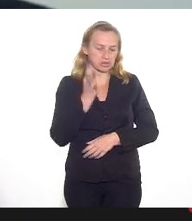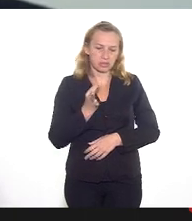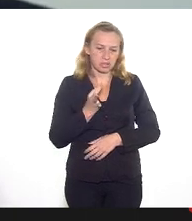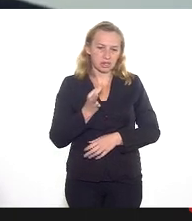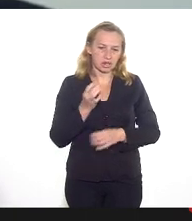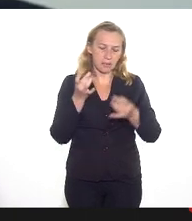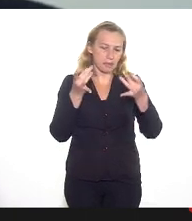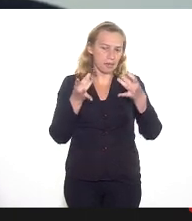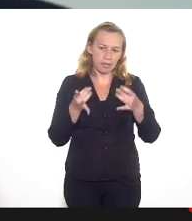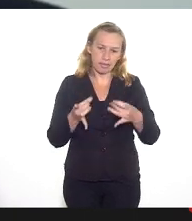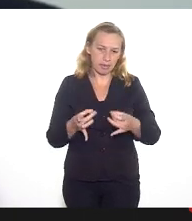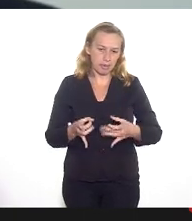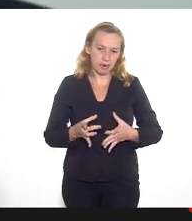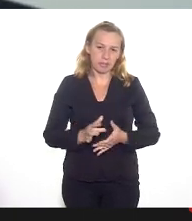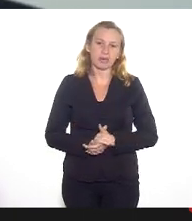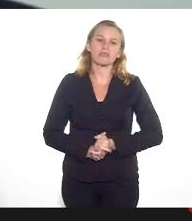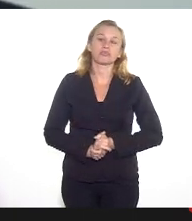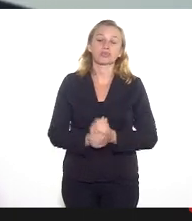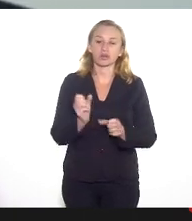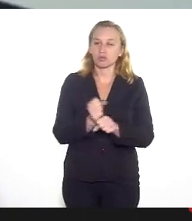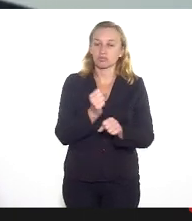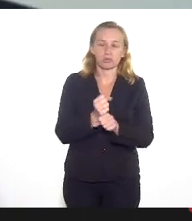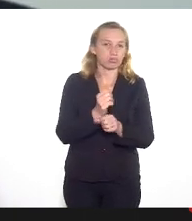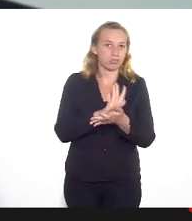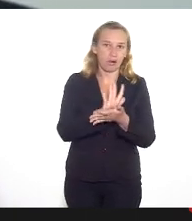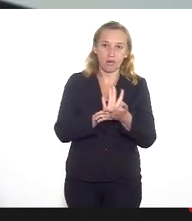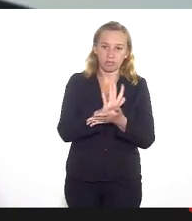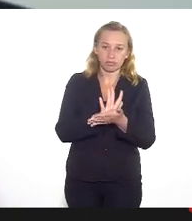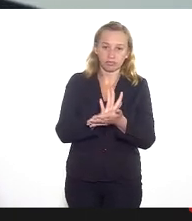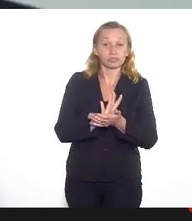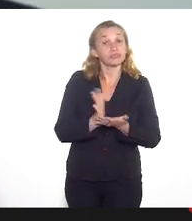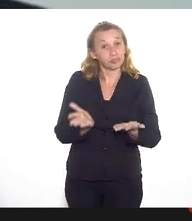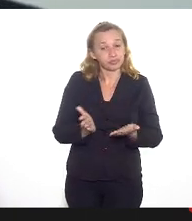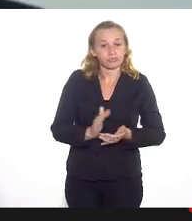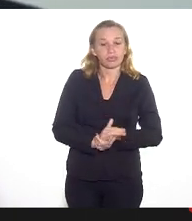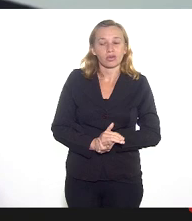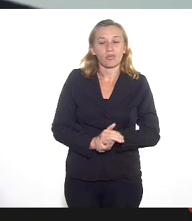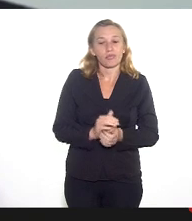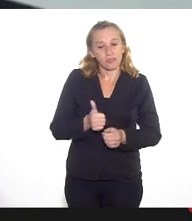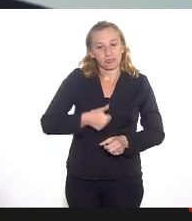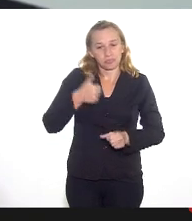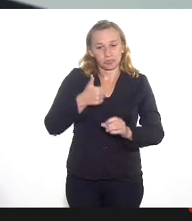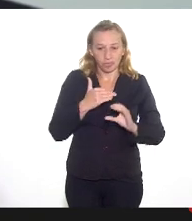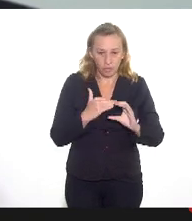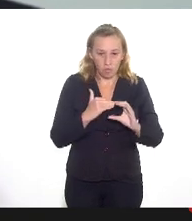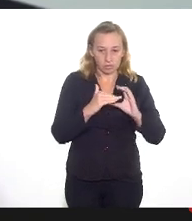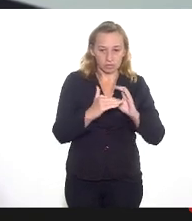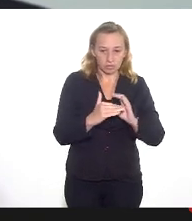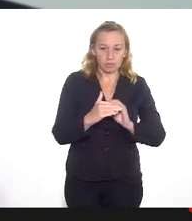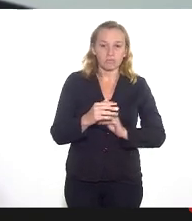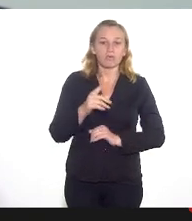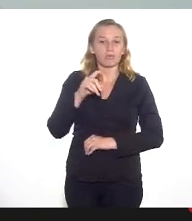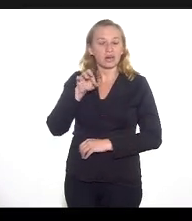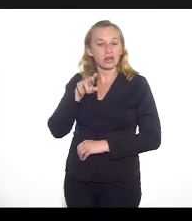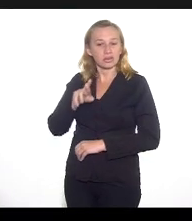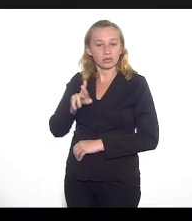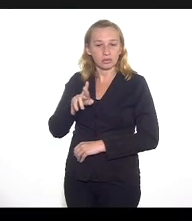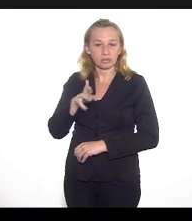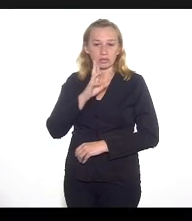em detalhes da construção. Acho que fica mais adequado o operador responder.